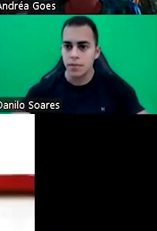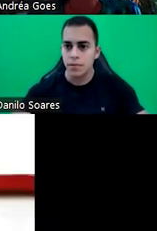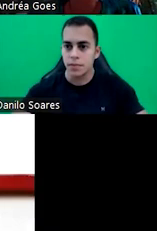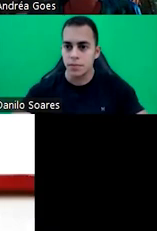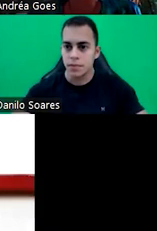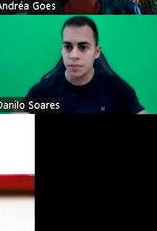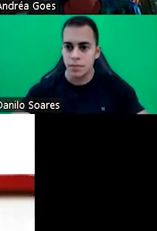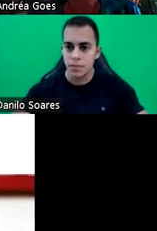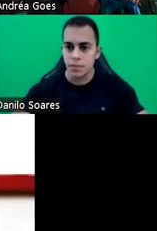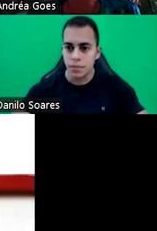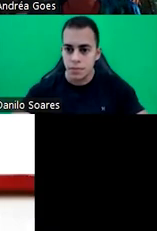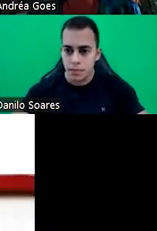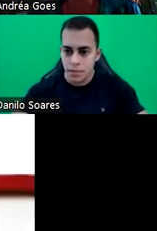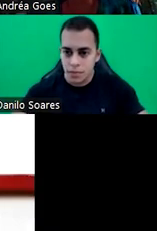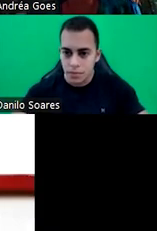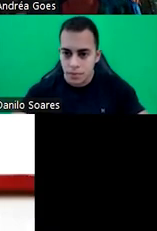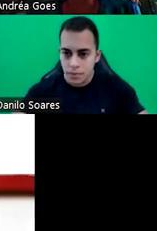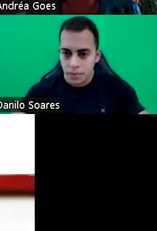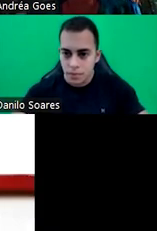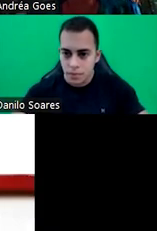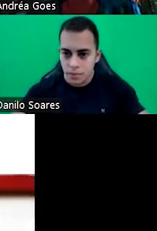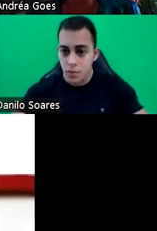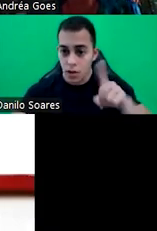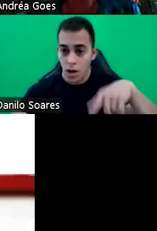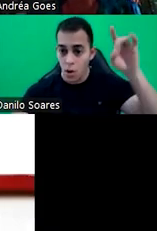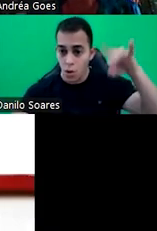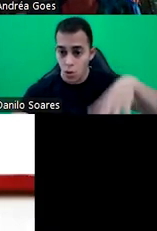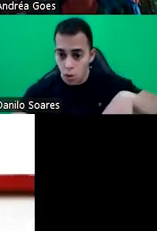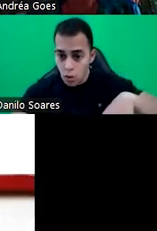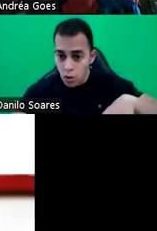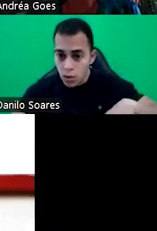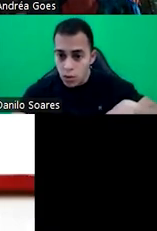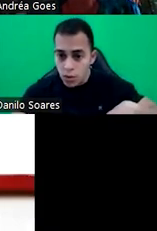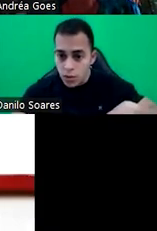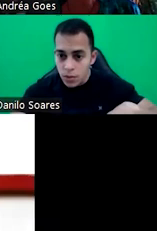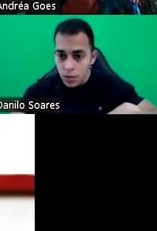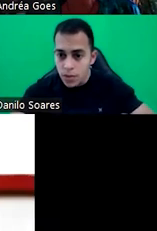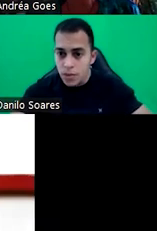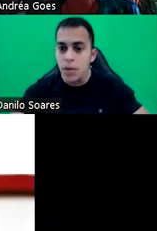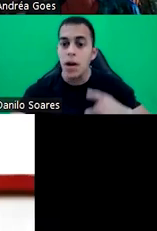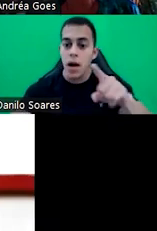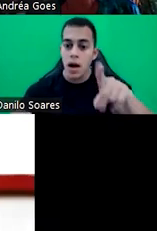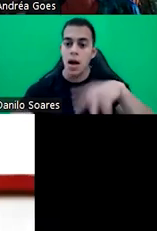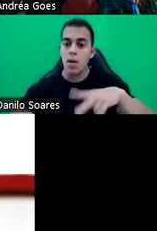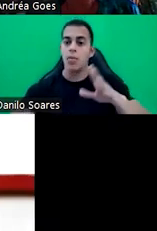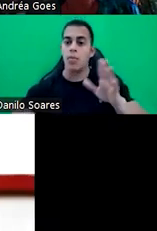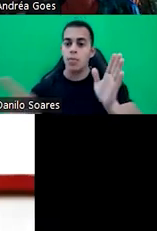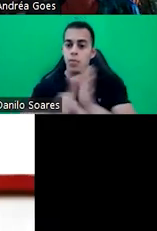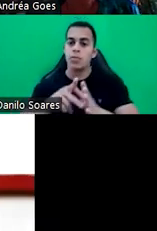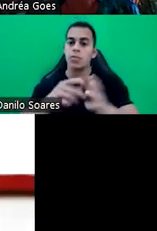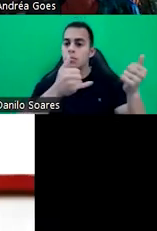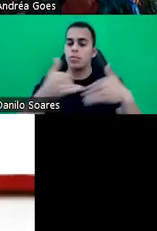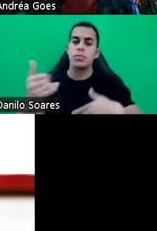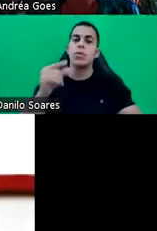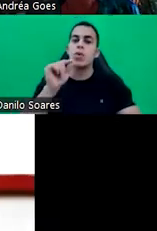fechar, é o último, é uma outra tecnologia que a gente aborda quando eu falei para vocês de Venter, sobre